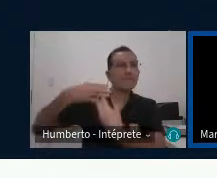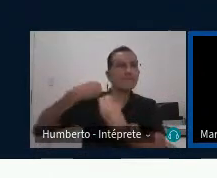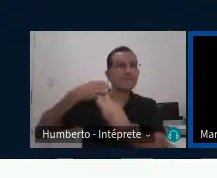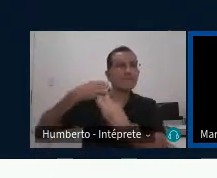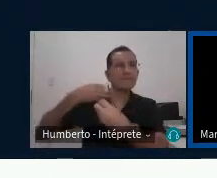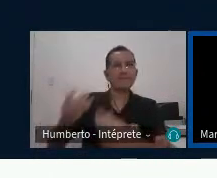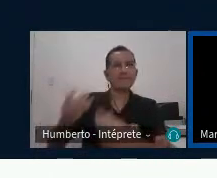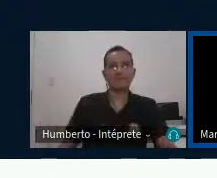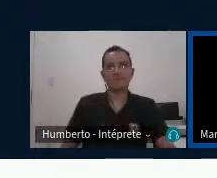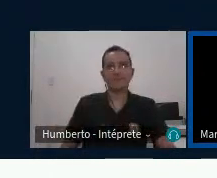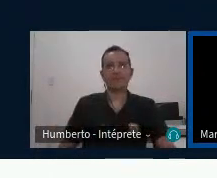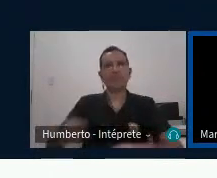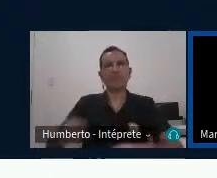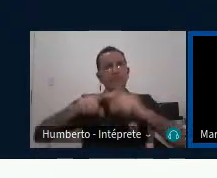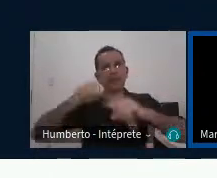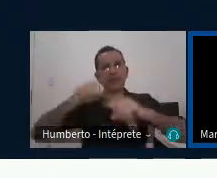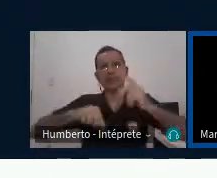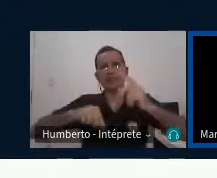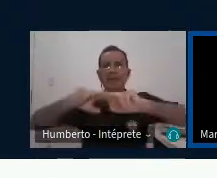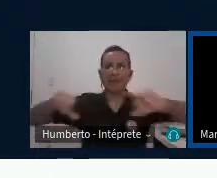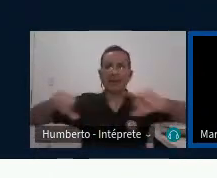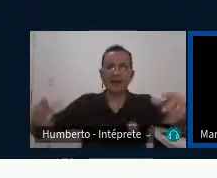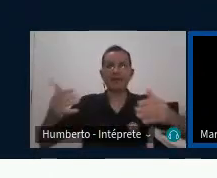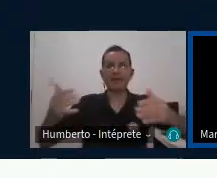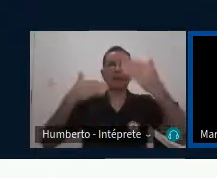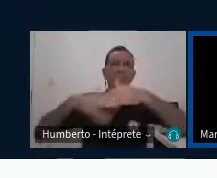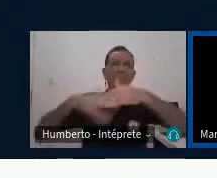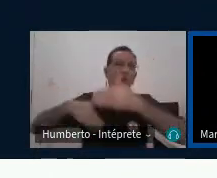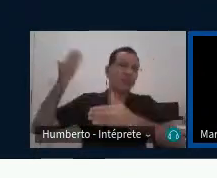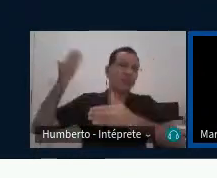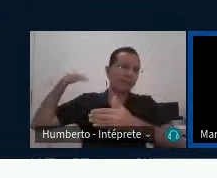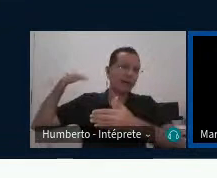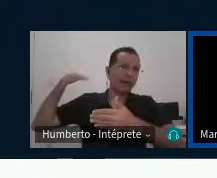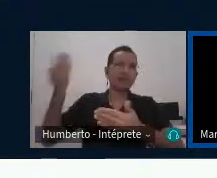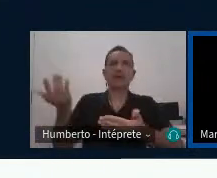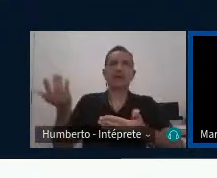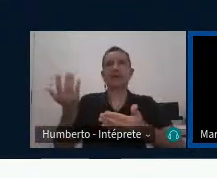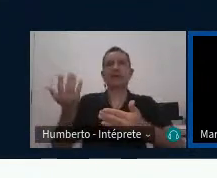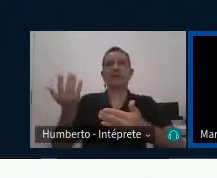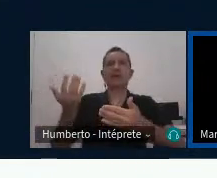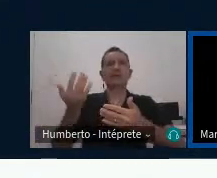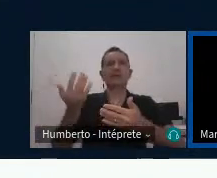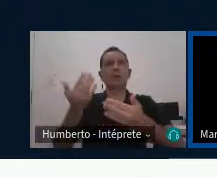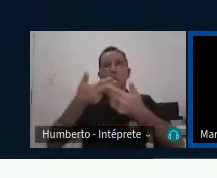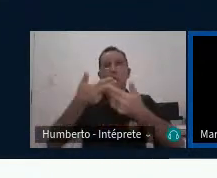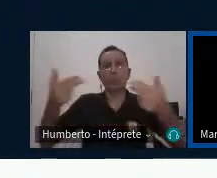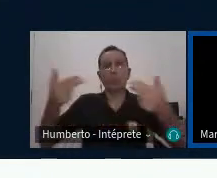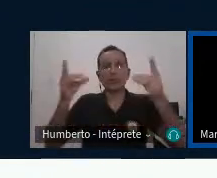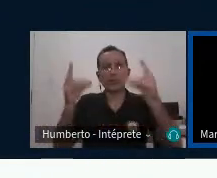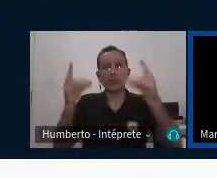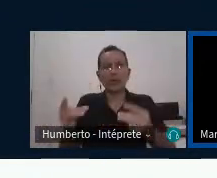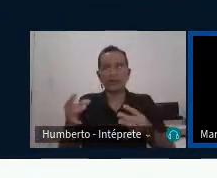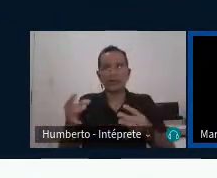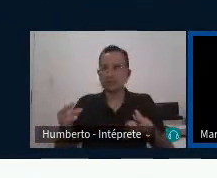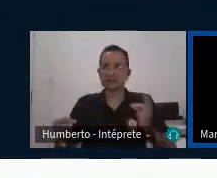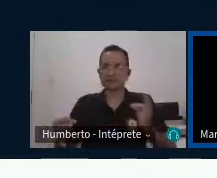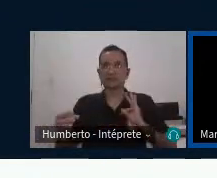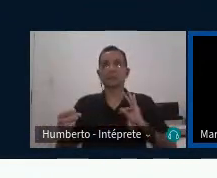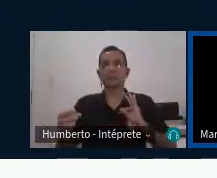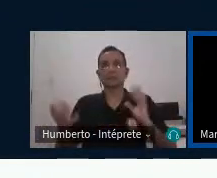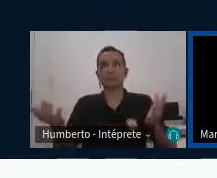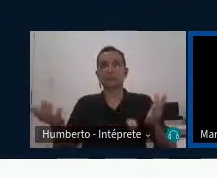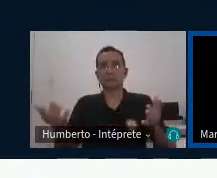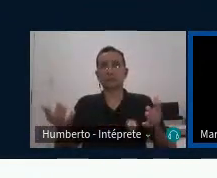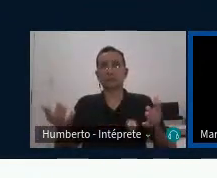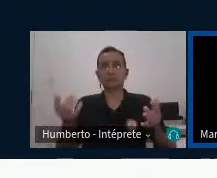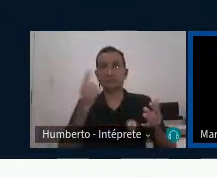provas antigas, como participar, como vai ocorrer as provas, detalhes técnicos, estão no site da OBR, que a gente vai deixar